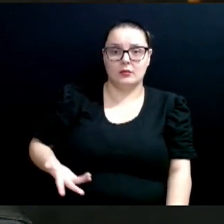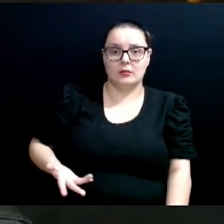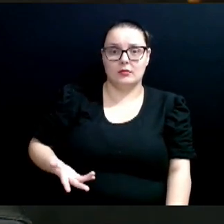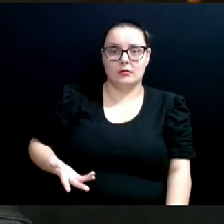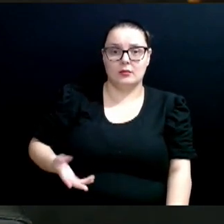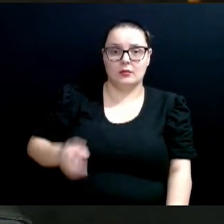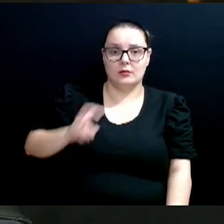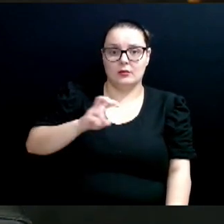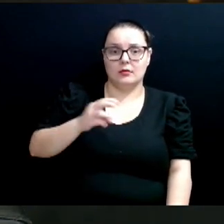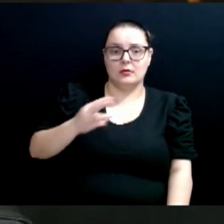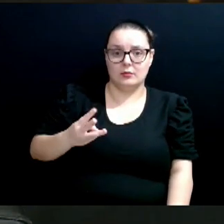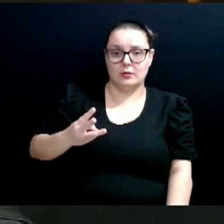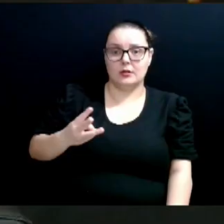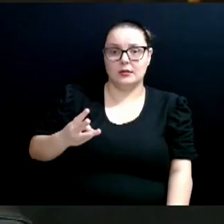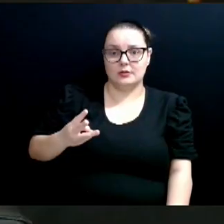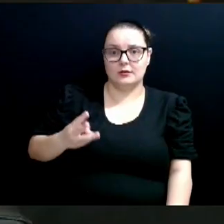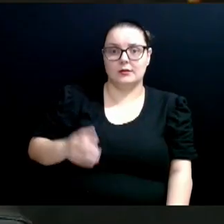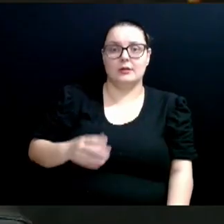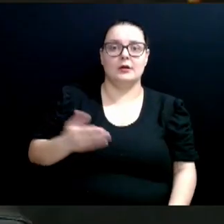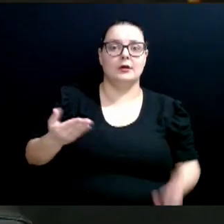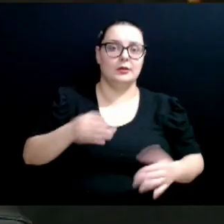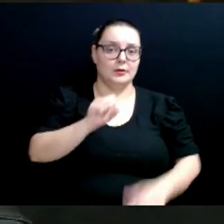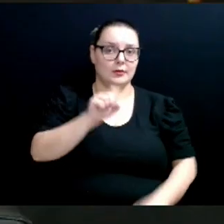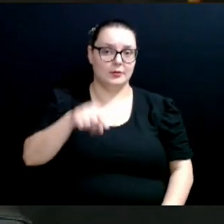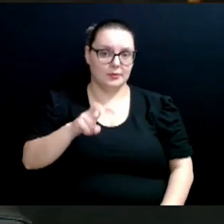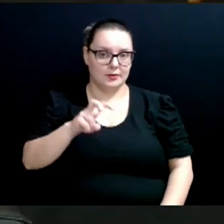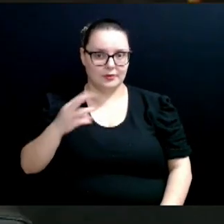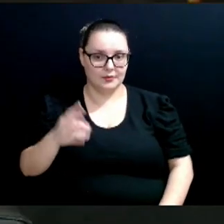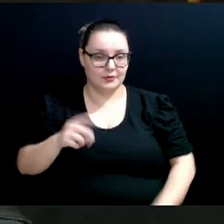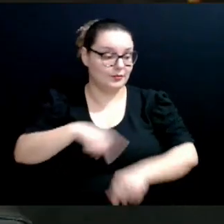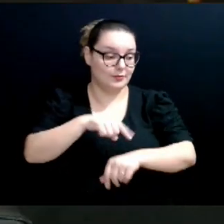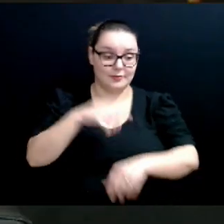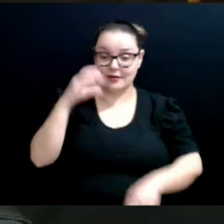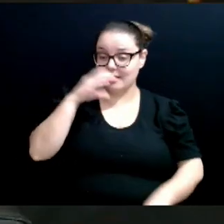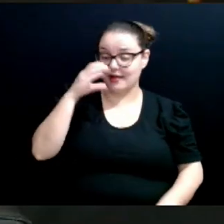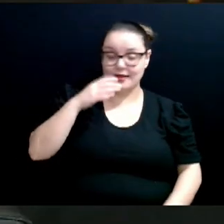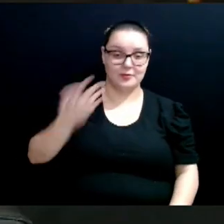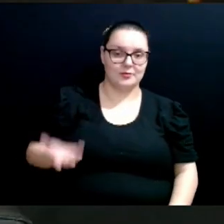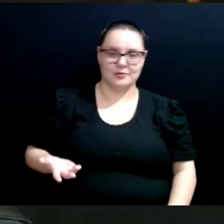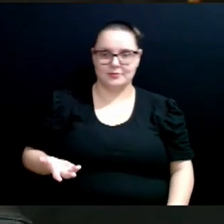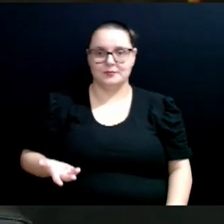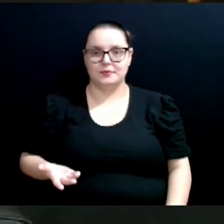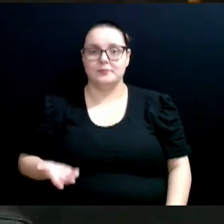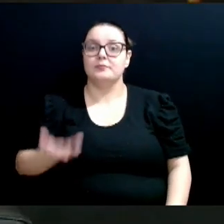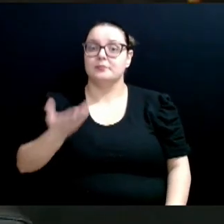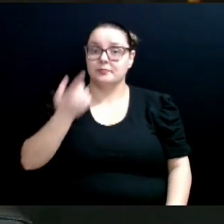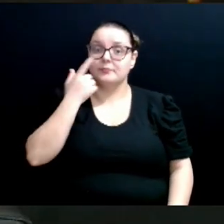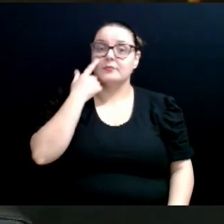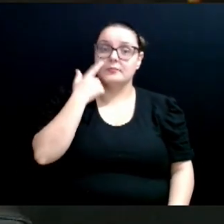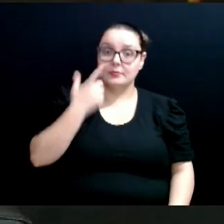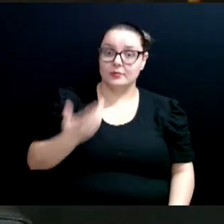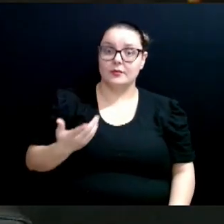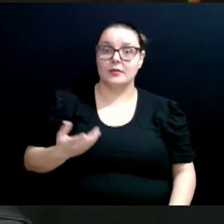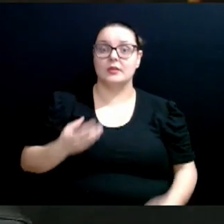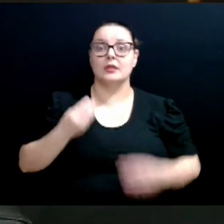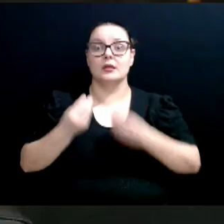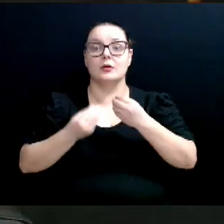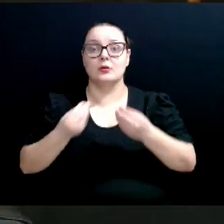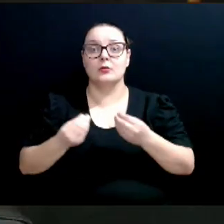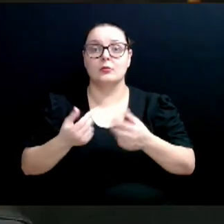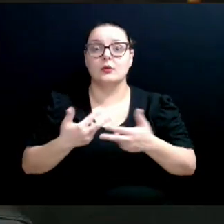minutos, agora são 8h53, passou tão rápido, né? Então, é para você ver como a gente tem, como são coisas